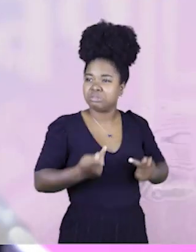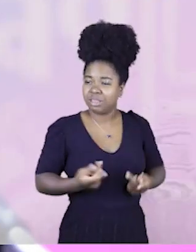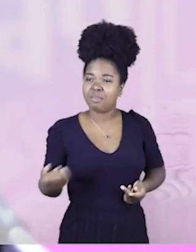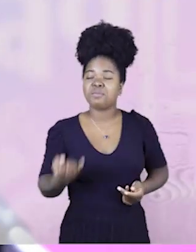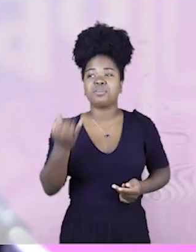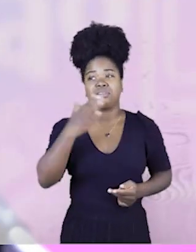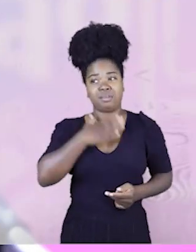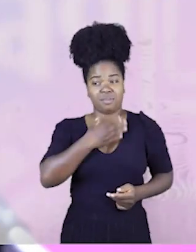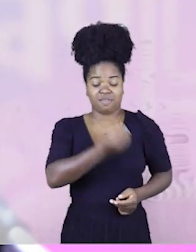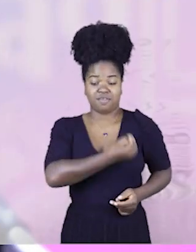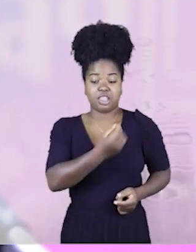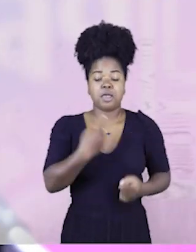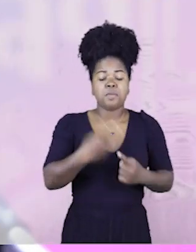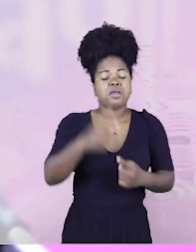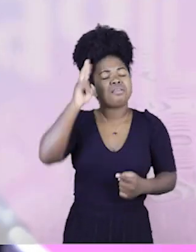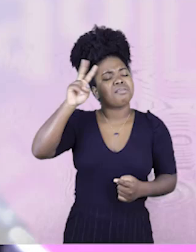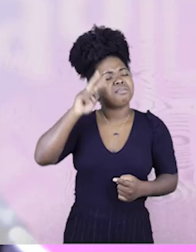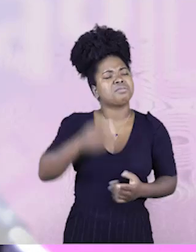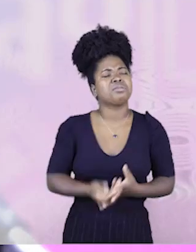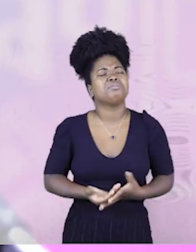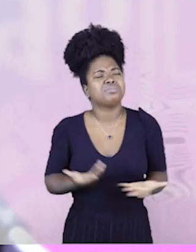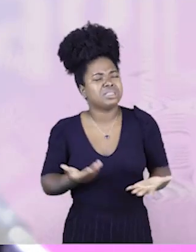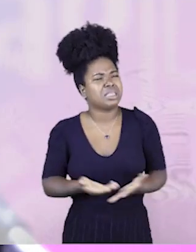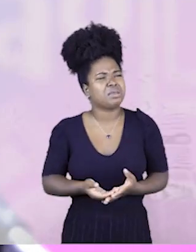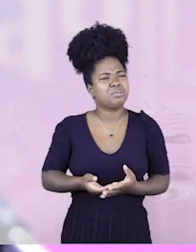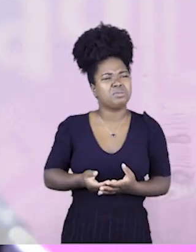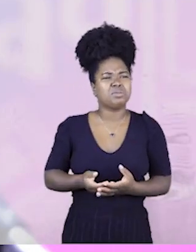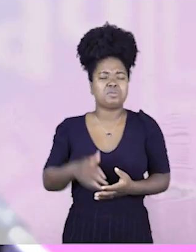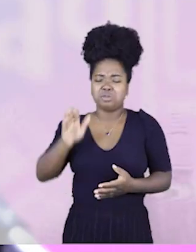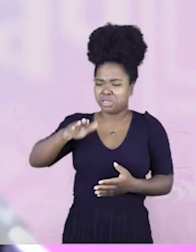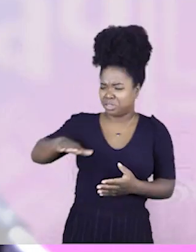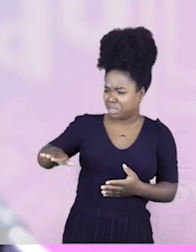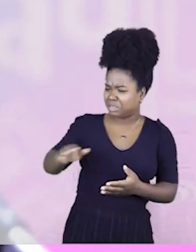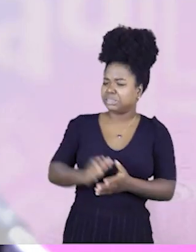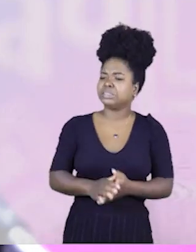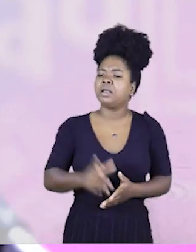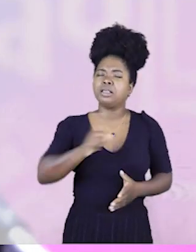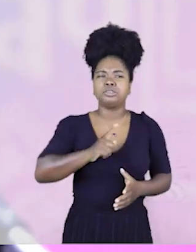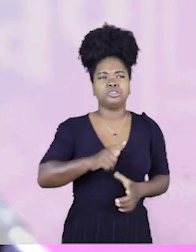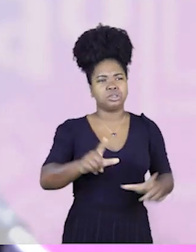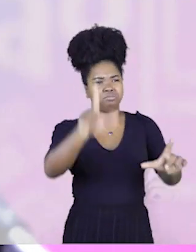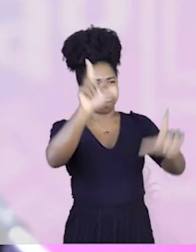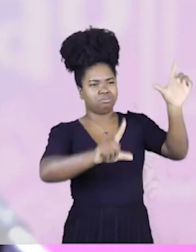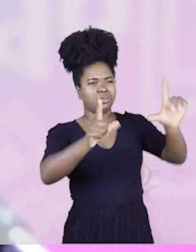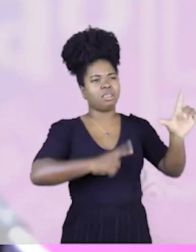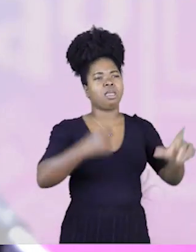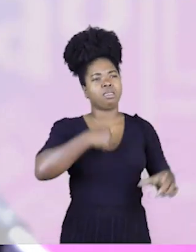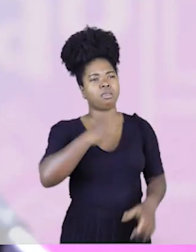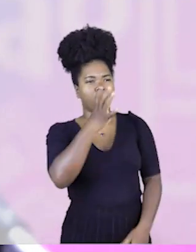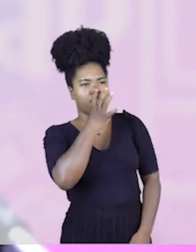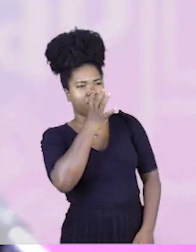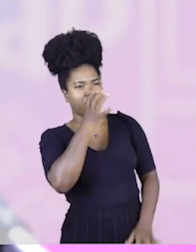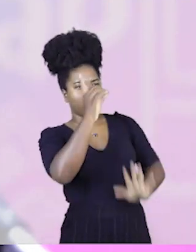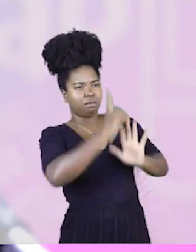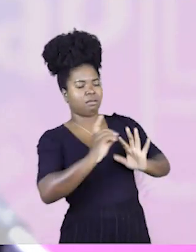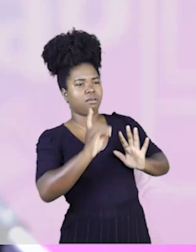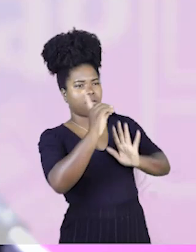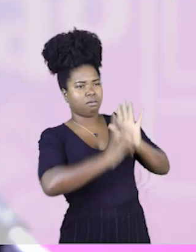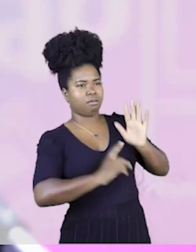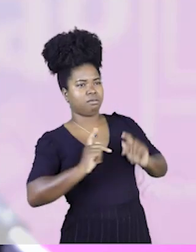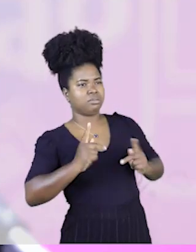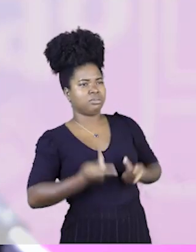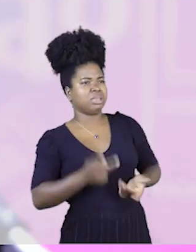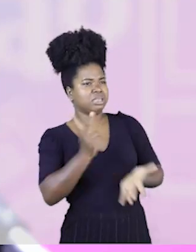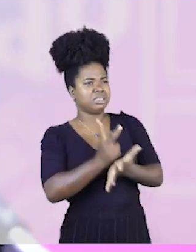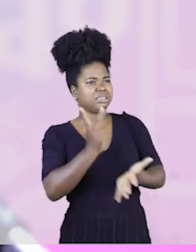porque eu me lembro que desde bem novo, né, passava na televisão sobre direitos humanos e tudo mais, e muitas daquelas ideias arcaicas e até